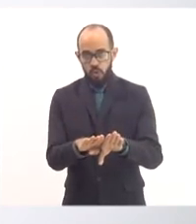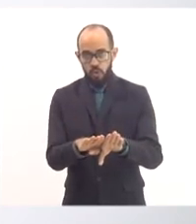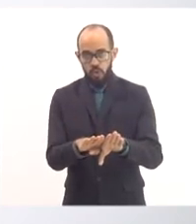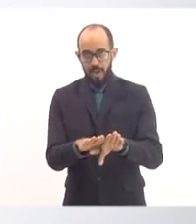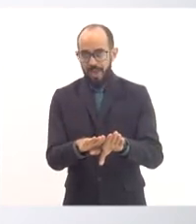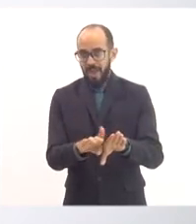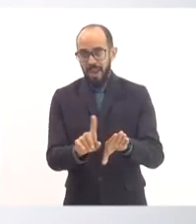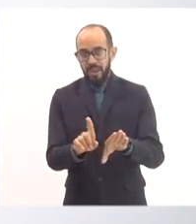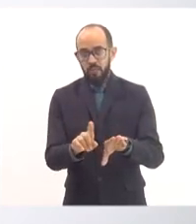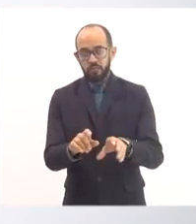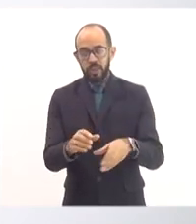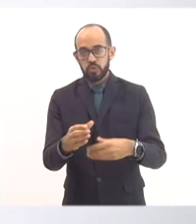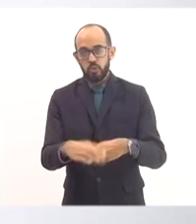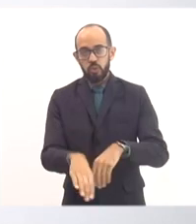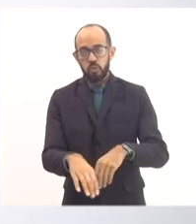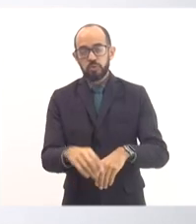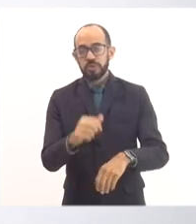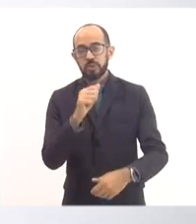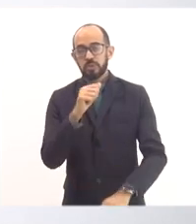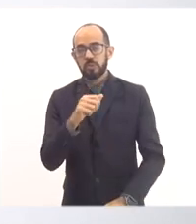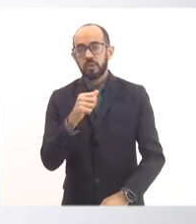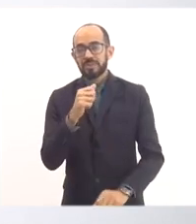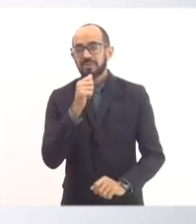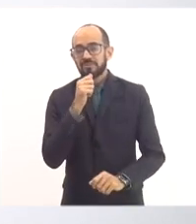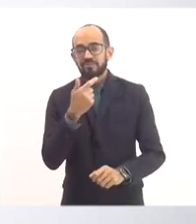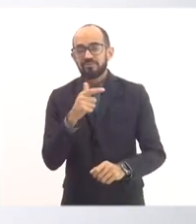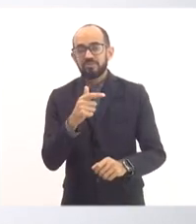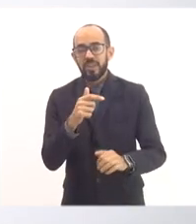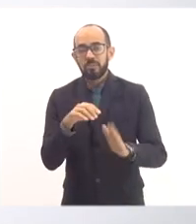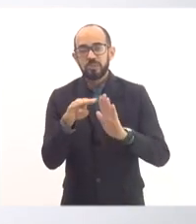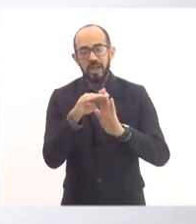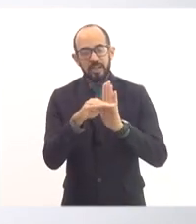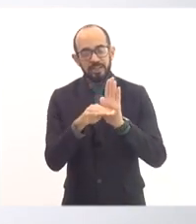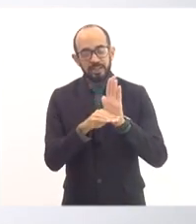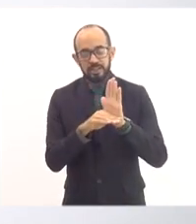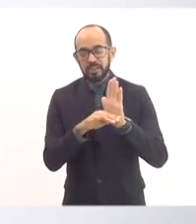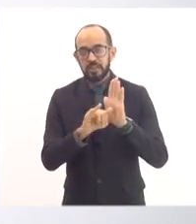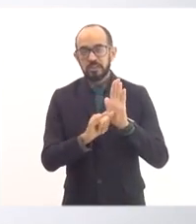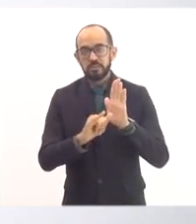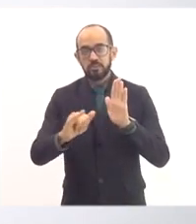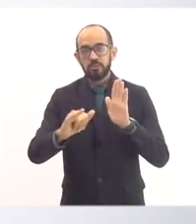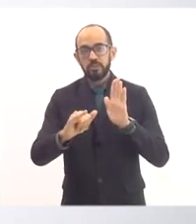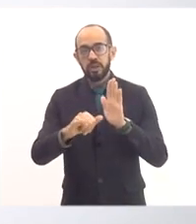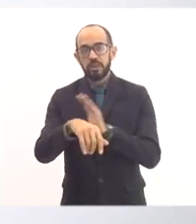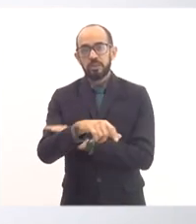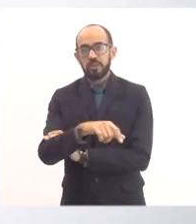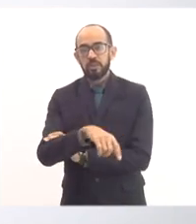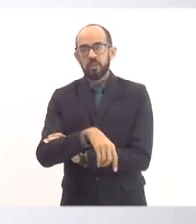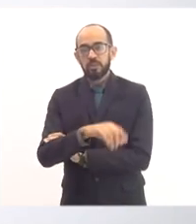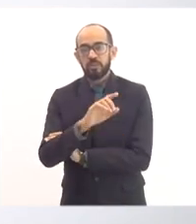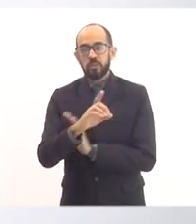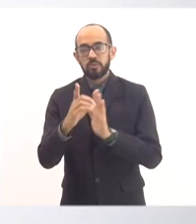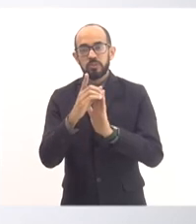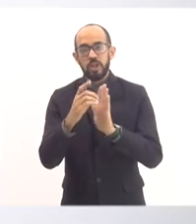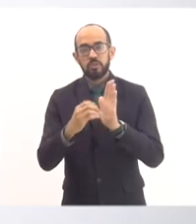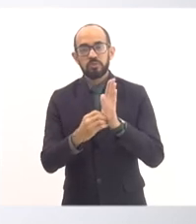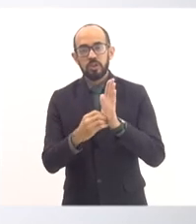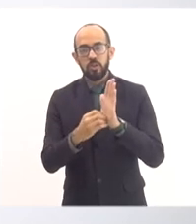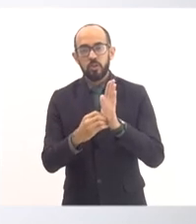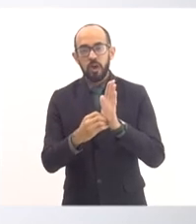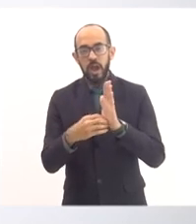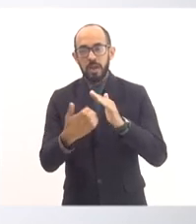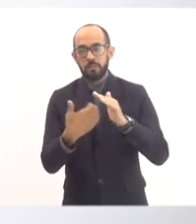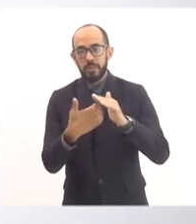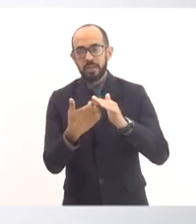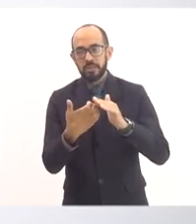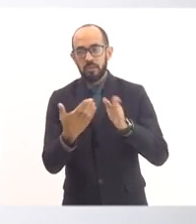tem as publicações, as listas publicadas em DO. E como a gente, como a empresa fechou